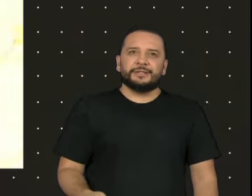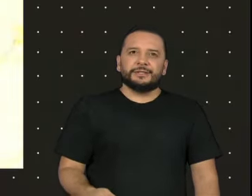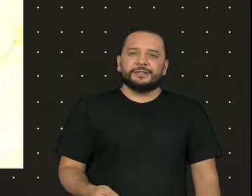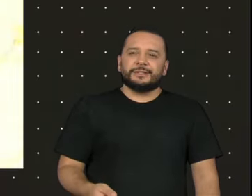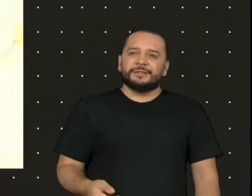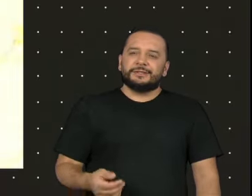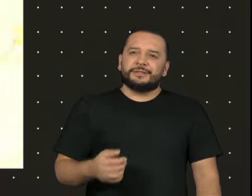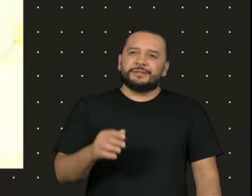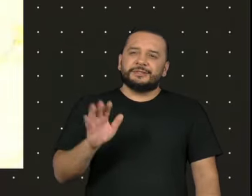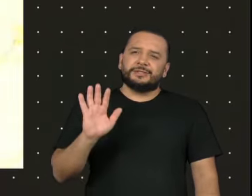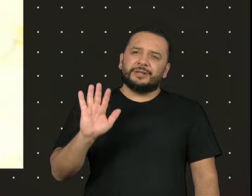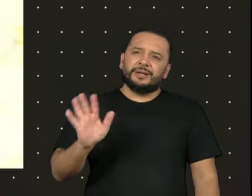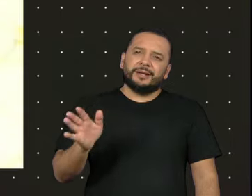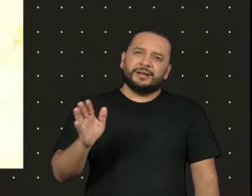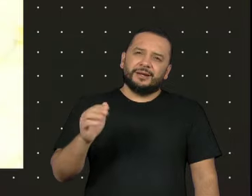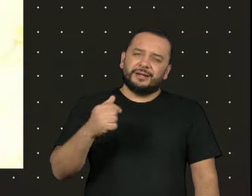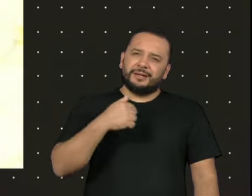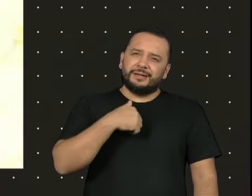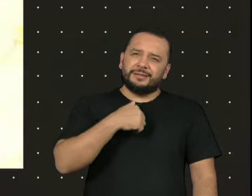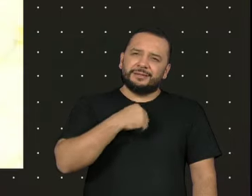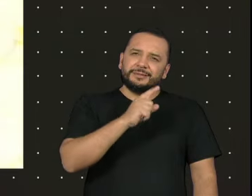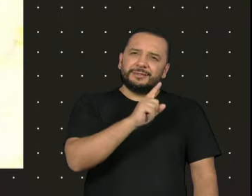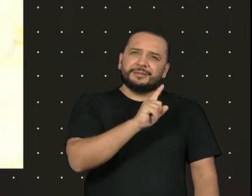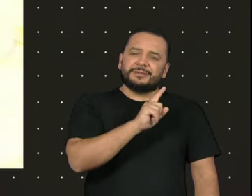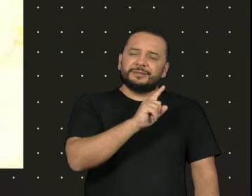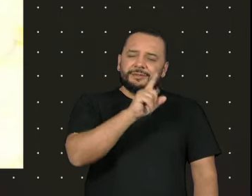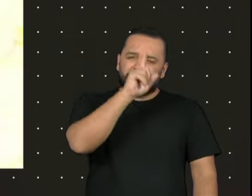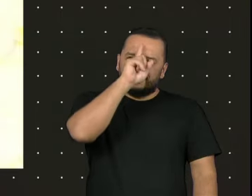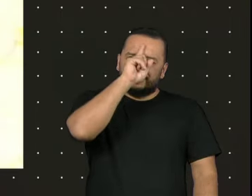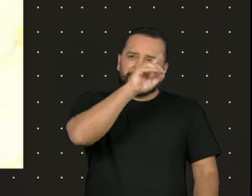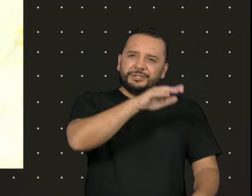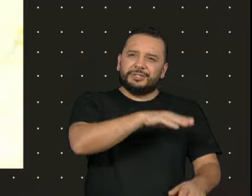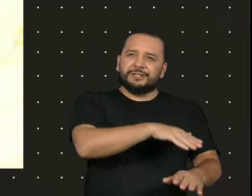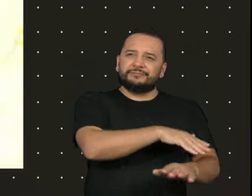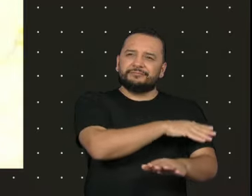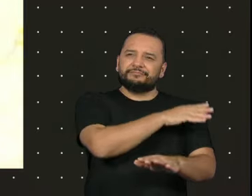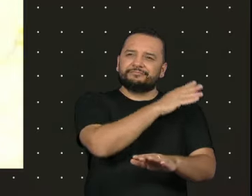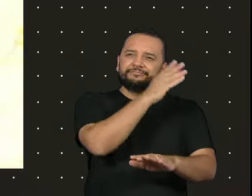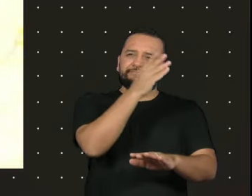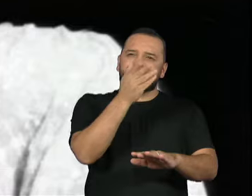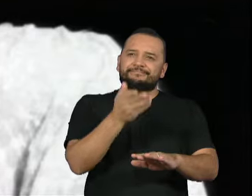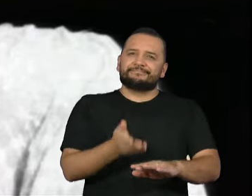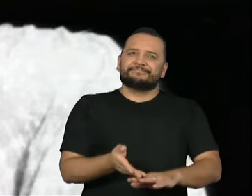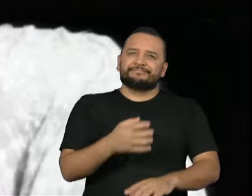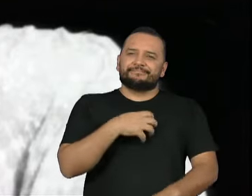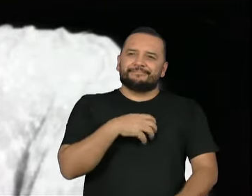Se vai mais um dia assim,